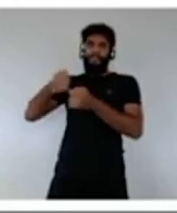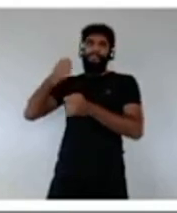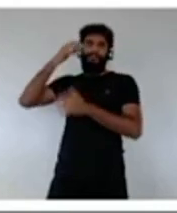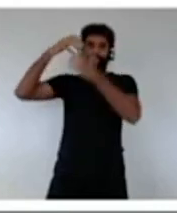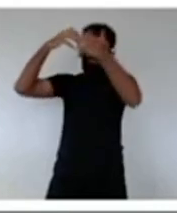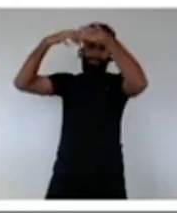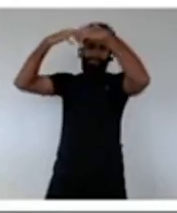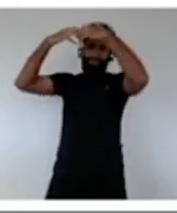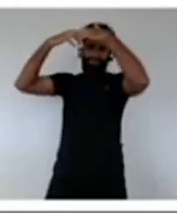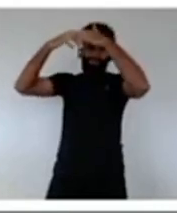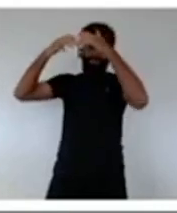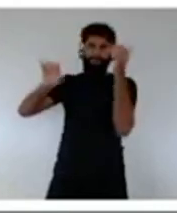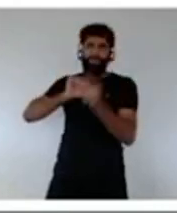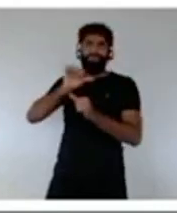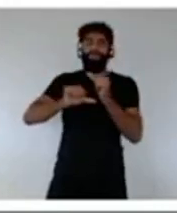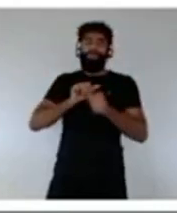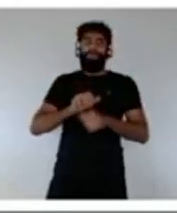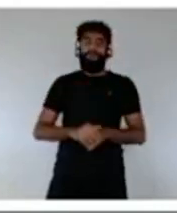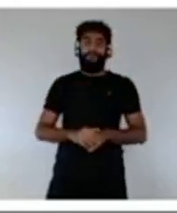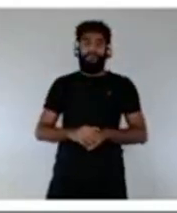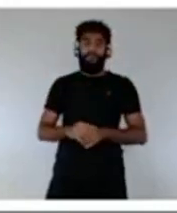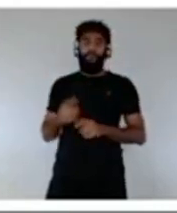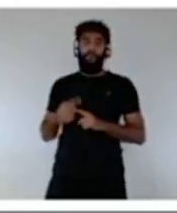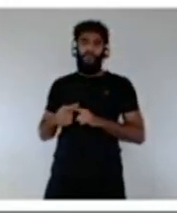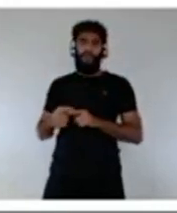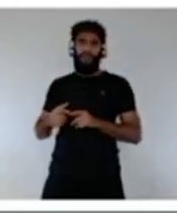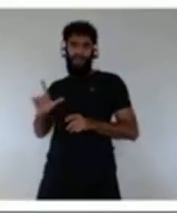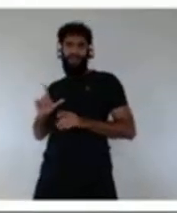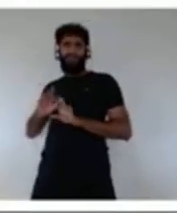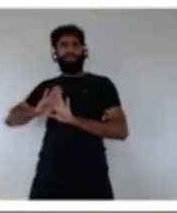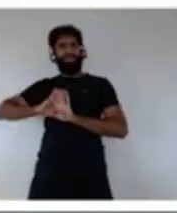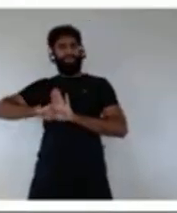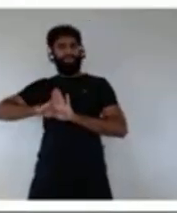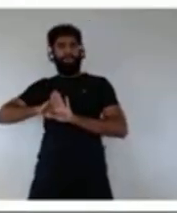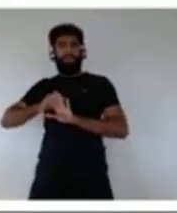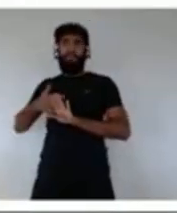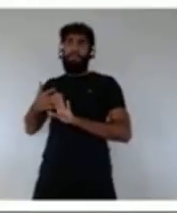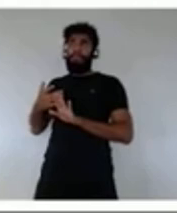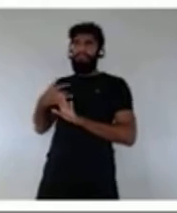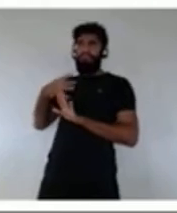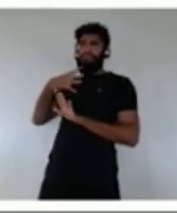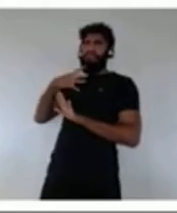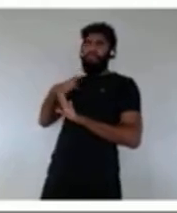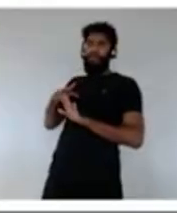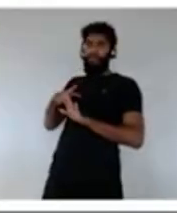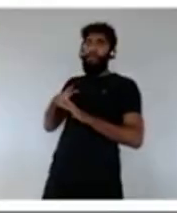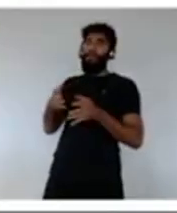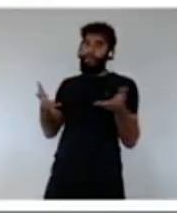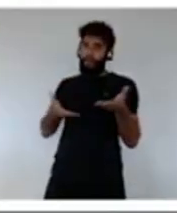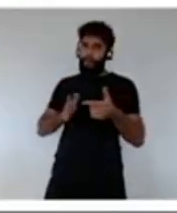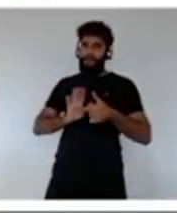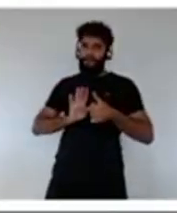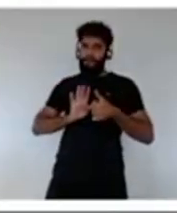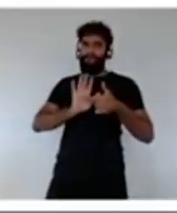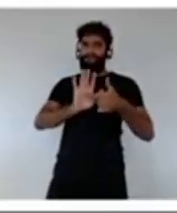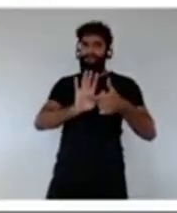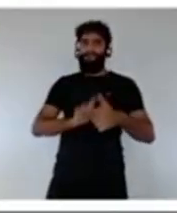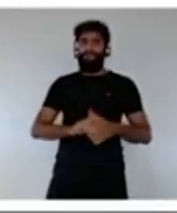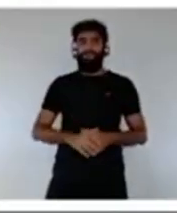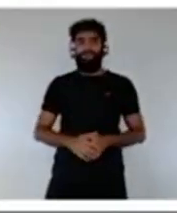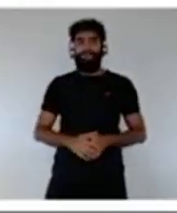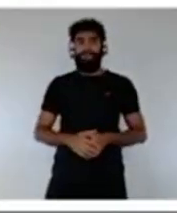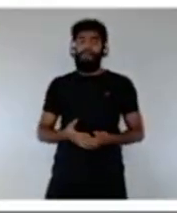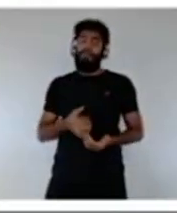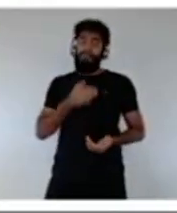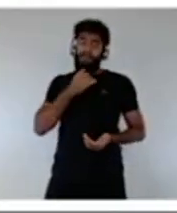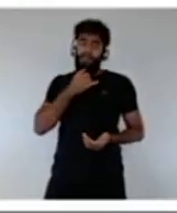apresentado a uma situação que ficava um pouco escondida em toda a sociedade, né? Que ruim que a pandemia